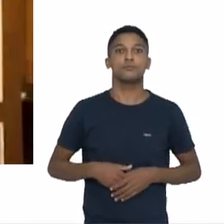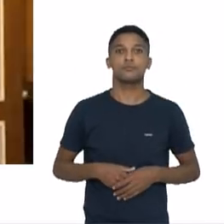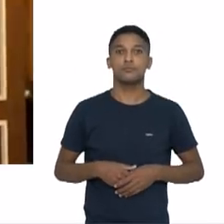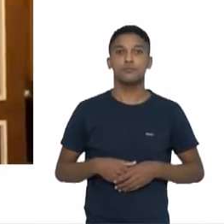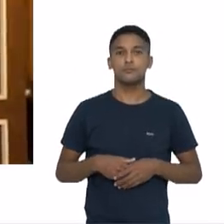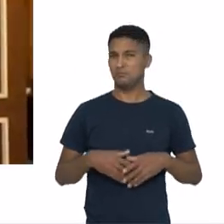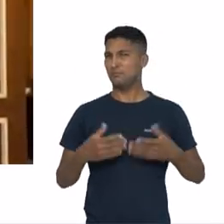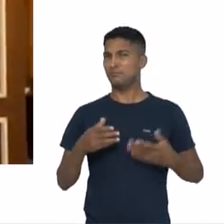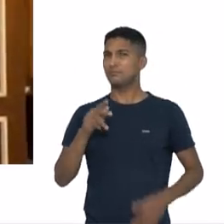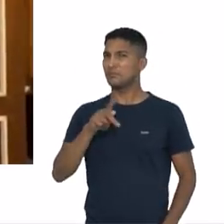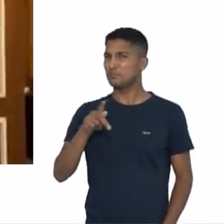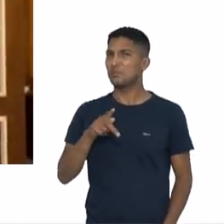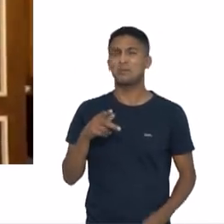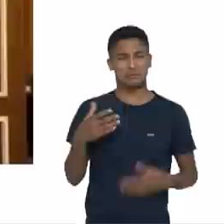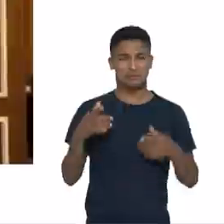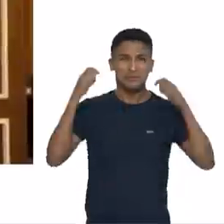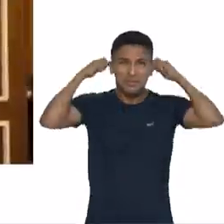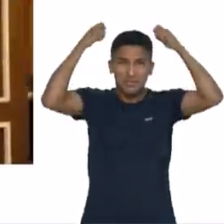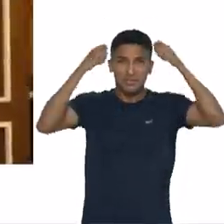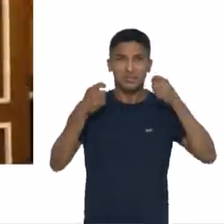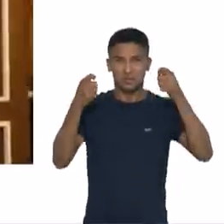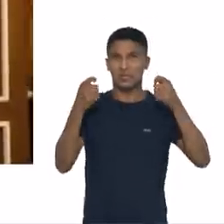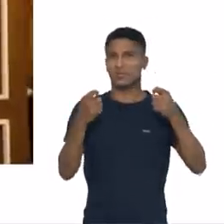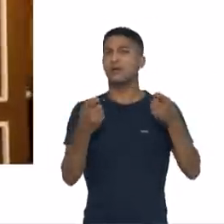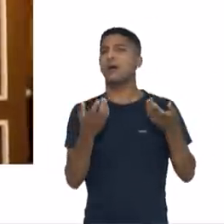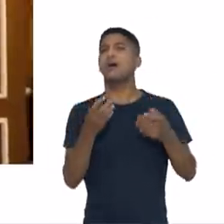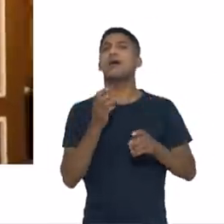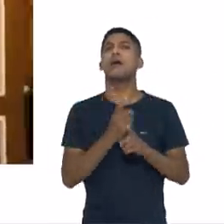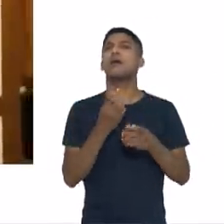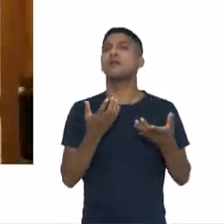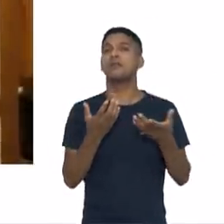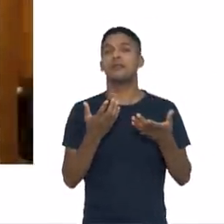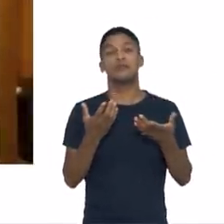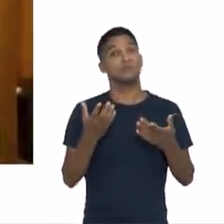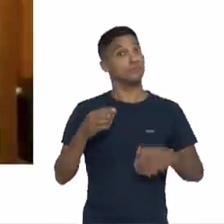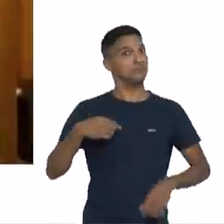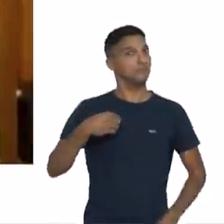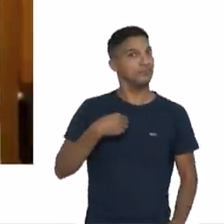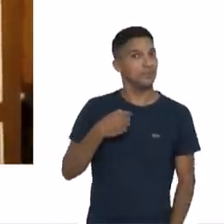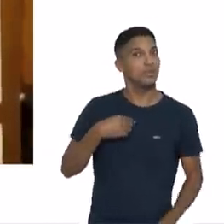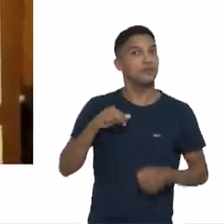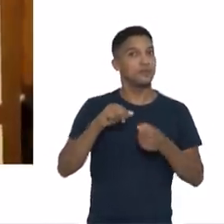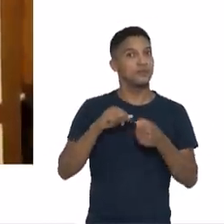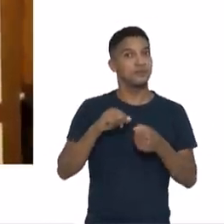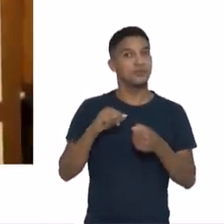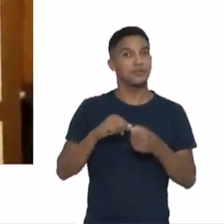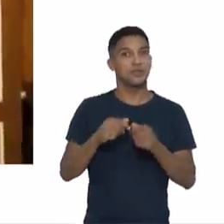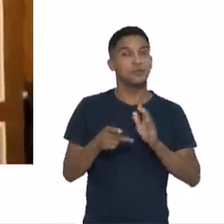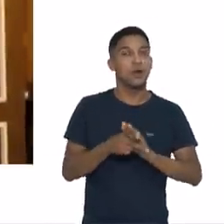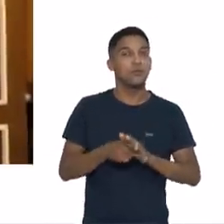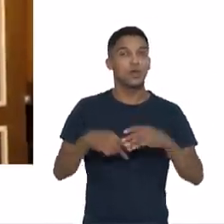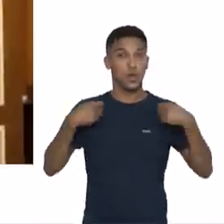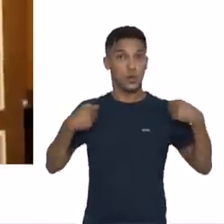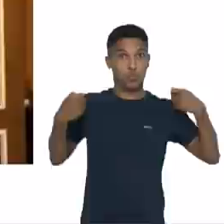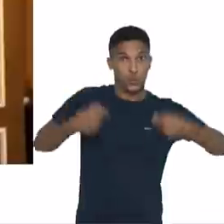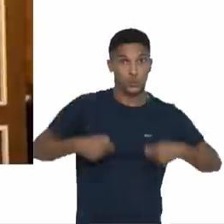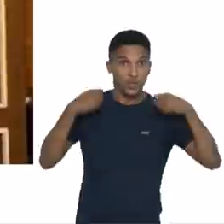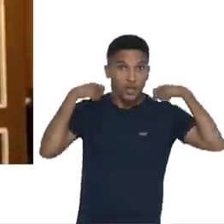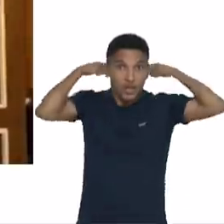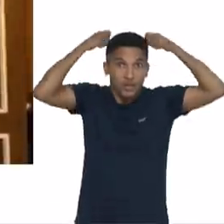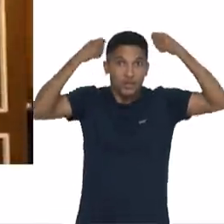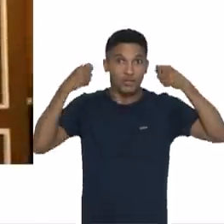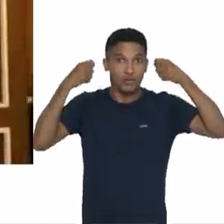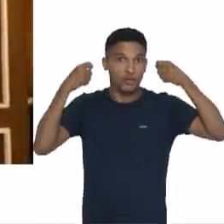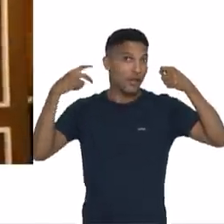Professora, mas e essa touca? Bom, essa aqui eu fiz com retalho de touca de moletom, tá bom? Eu